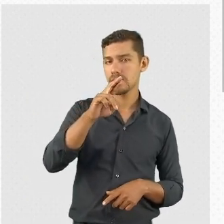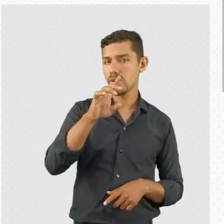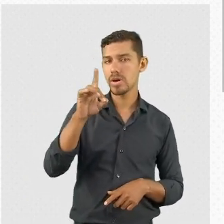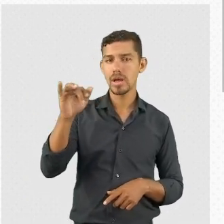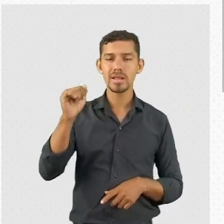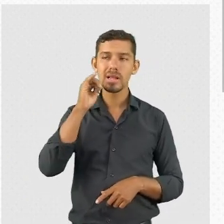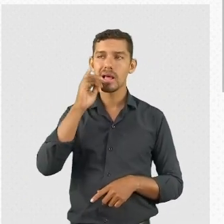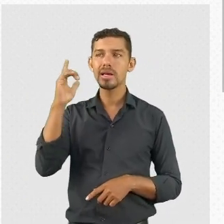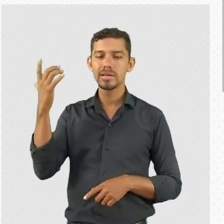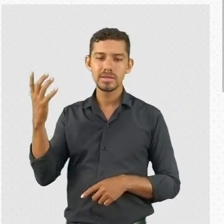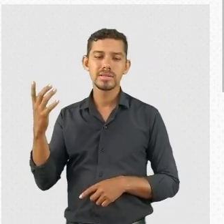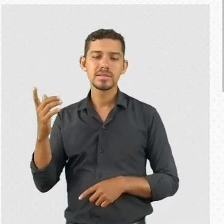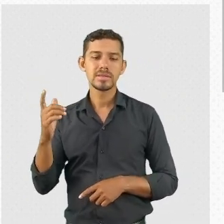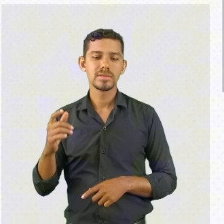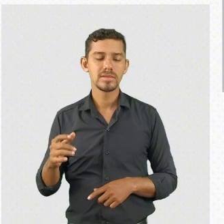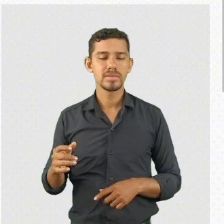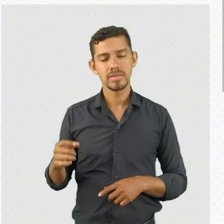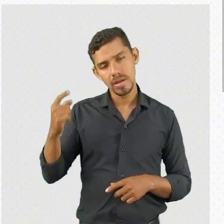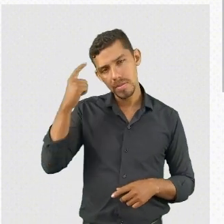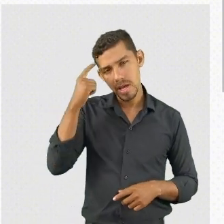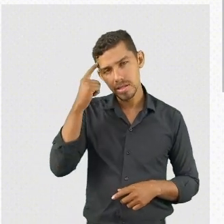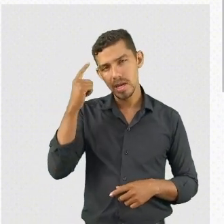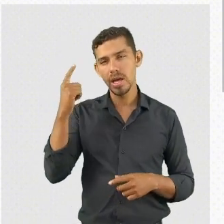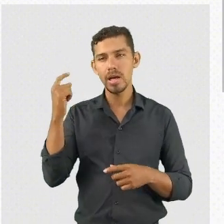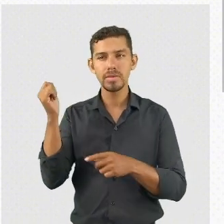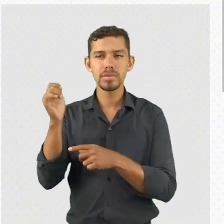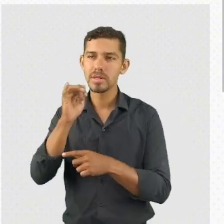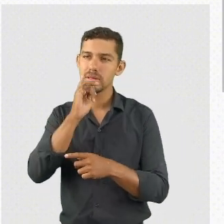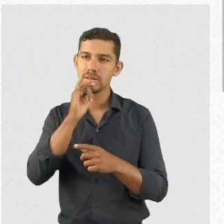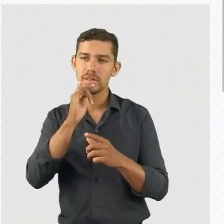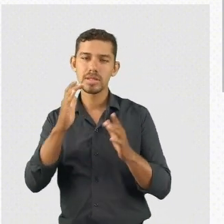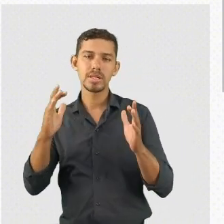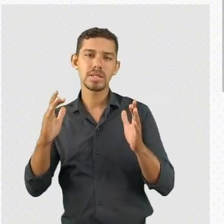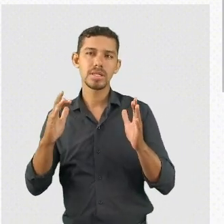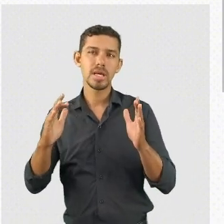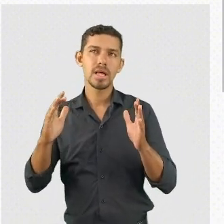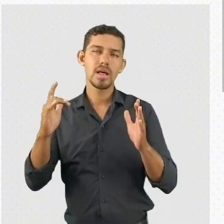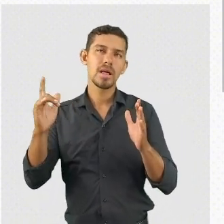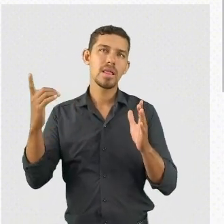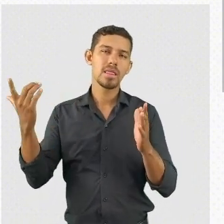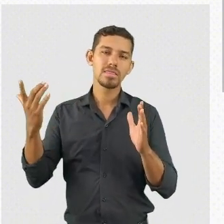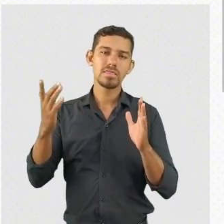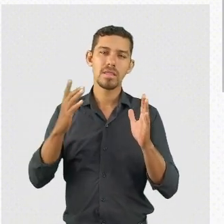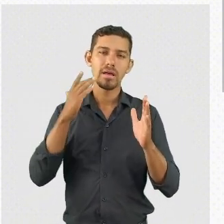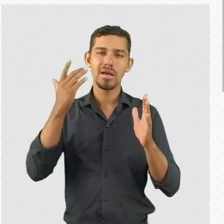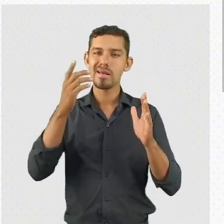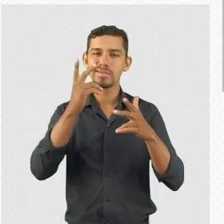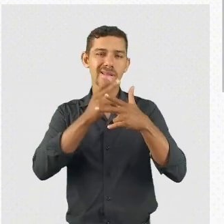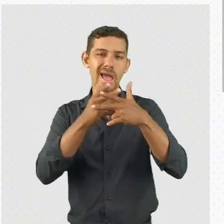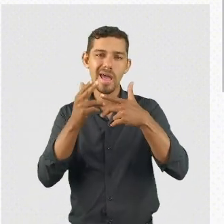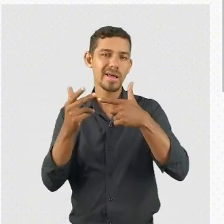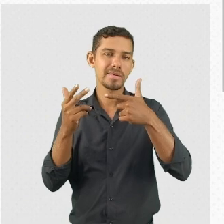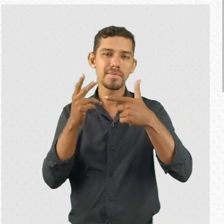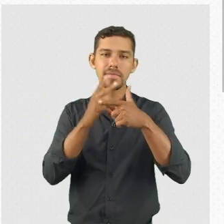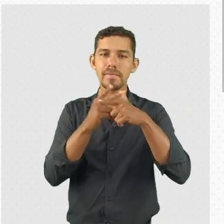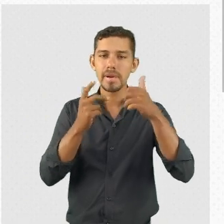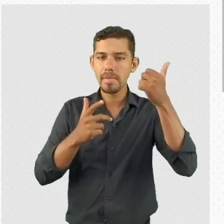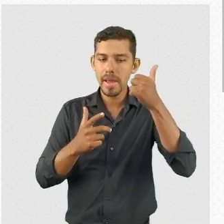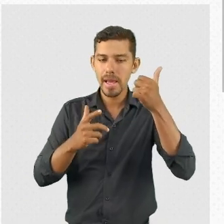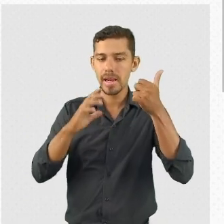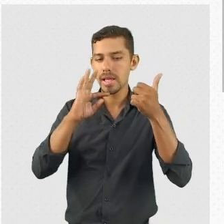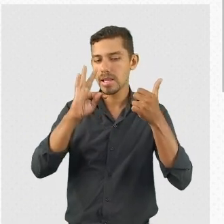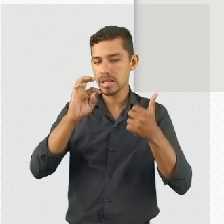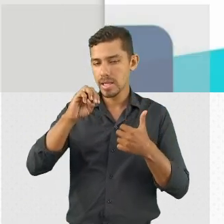do ano. Temporada, quando você pensa numa série, por exemplo, tá? Então, ele pode ser substantivo, pode ser verbo.